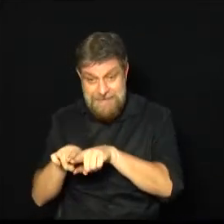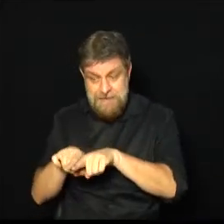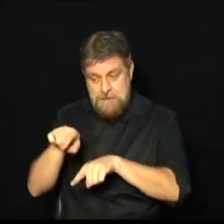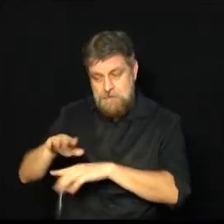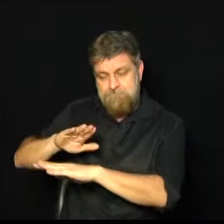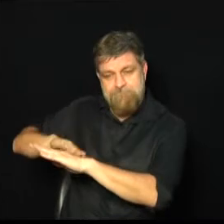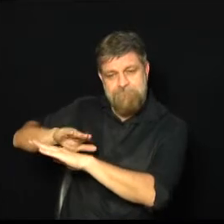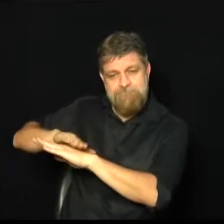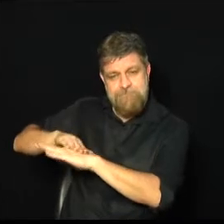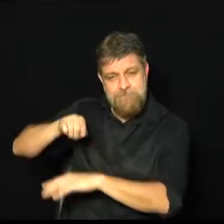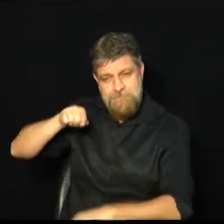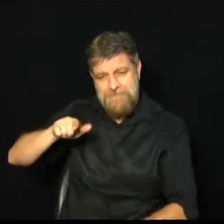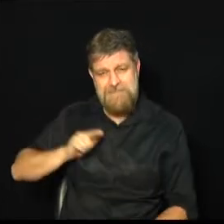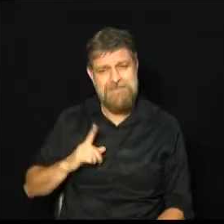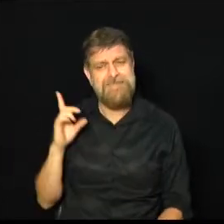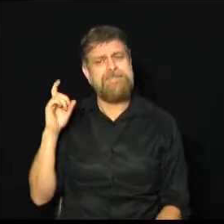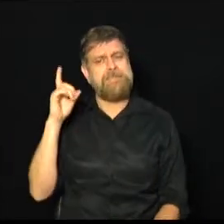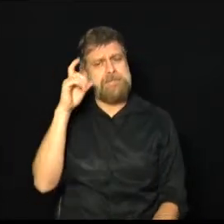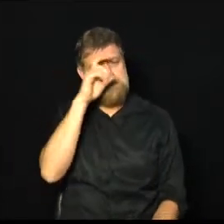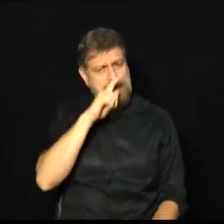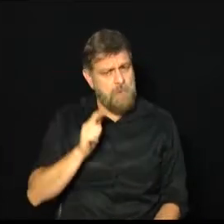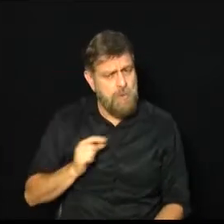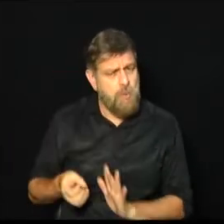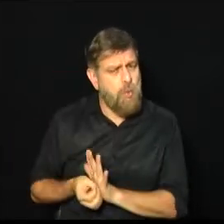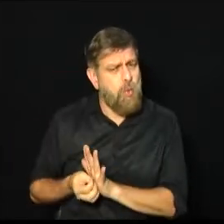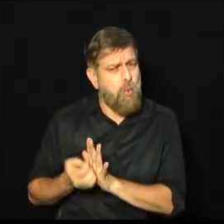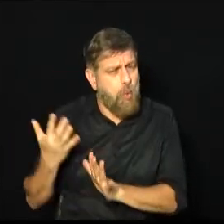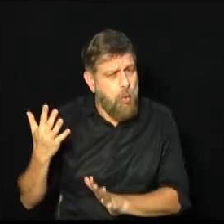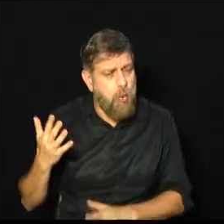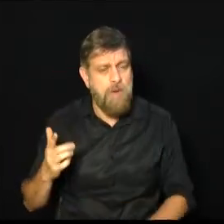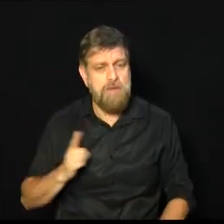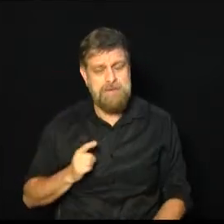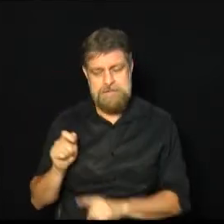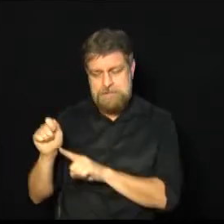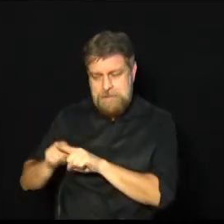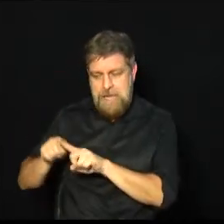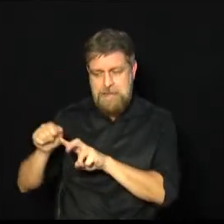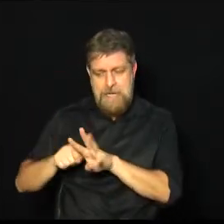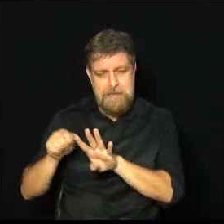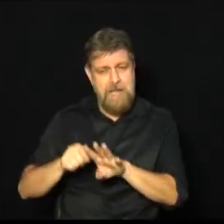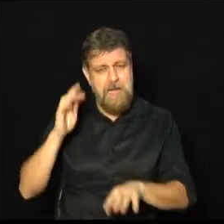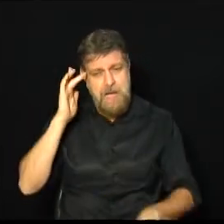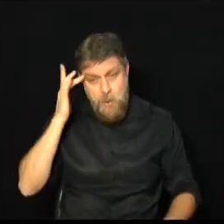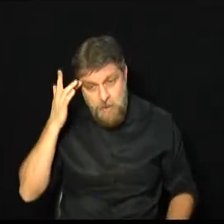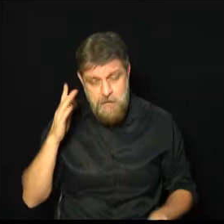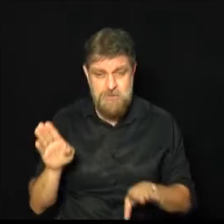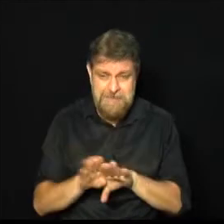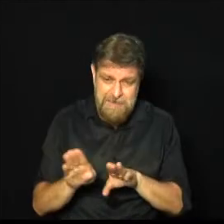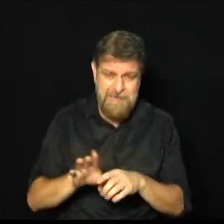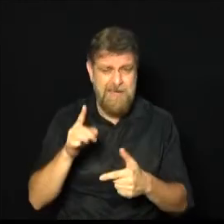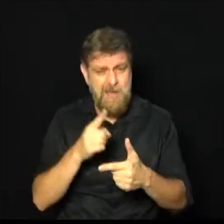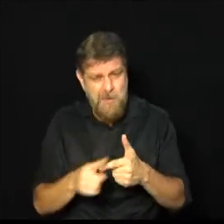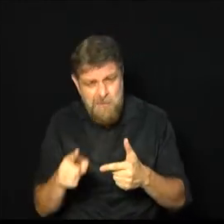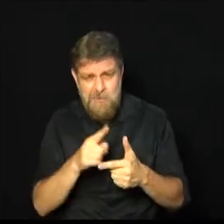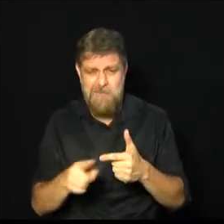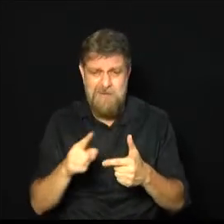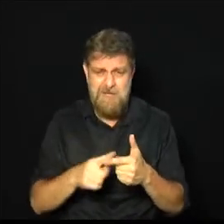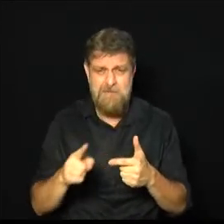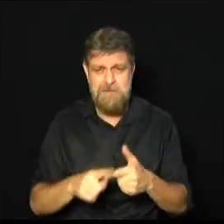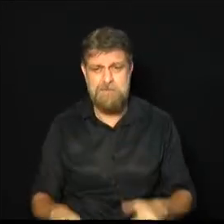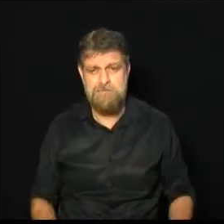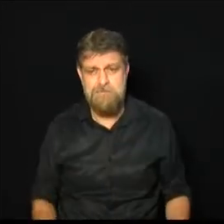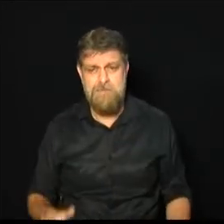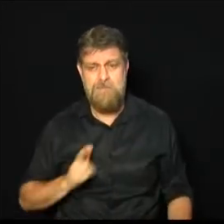tiveram várias dificuldades nos últimos meses. Eu acho que também esse problema